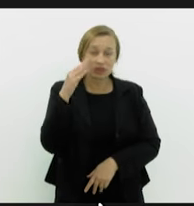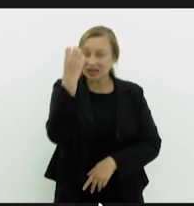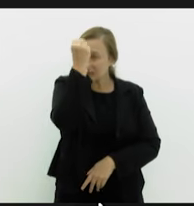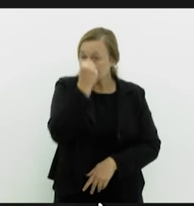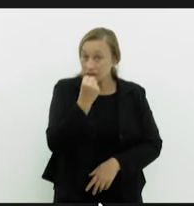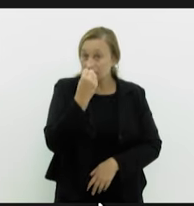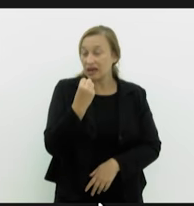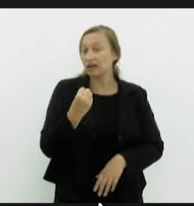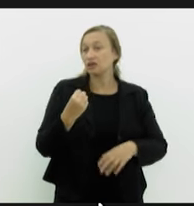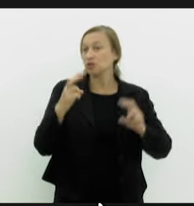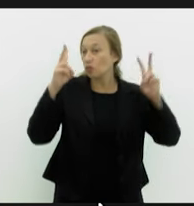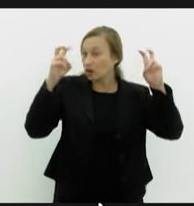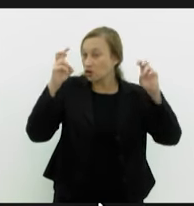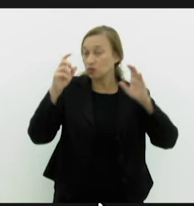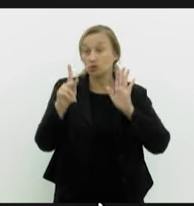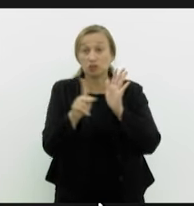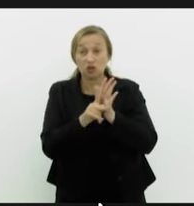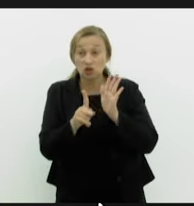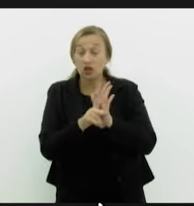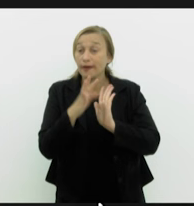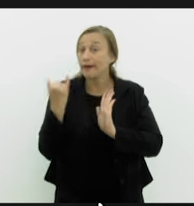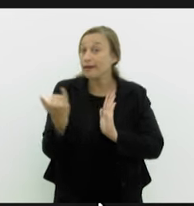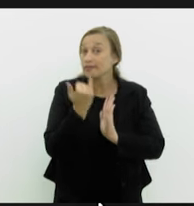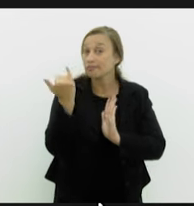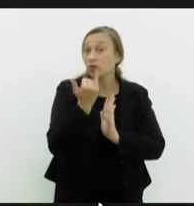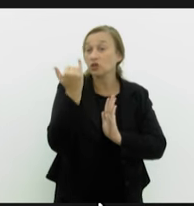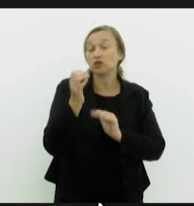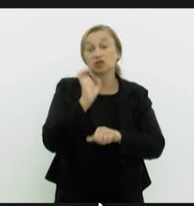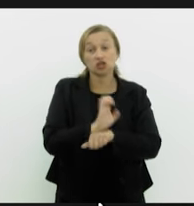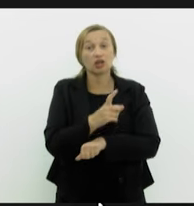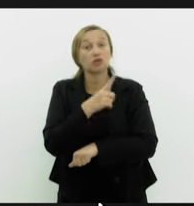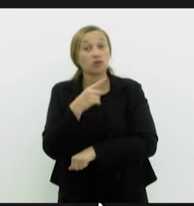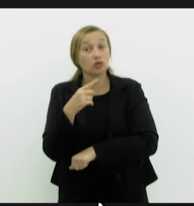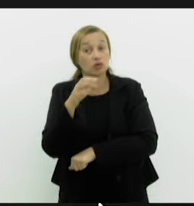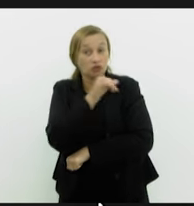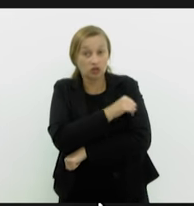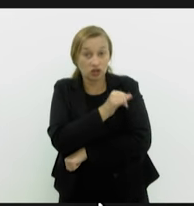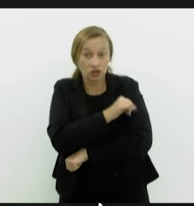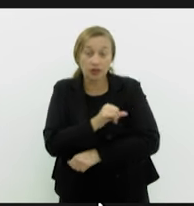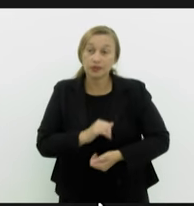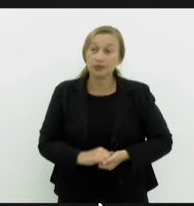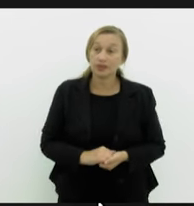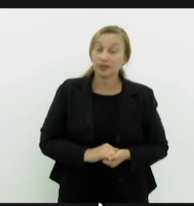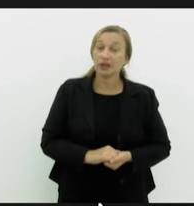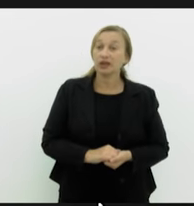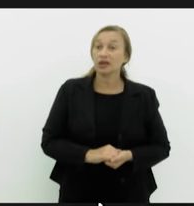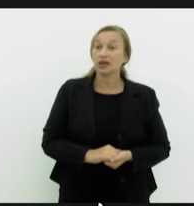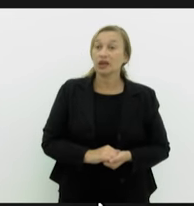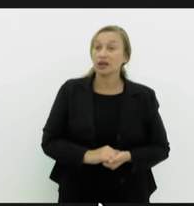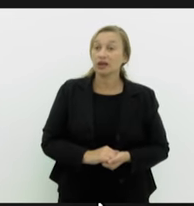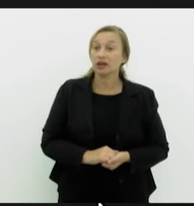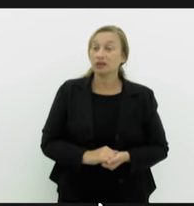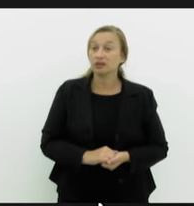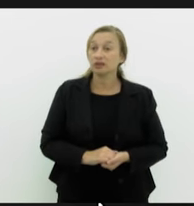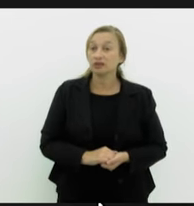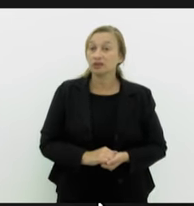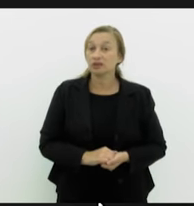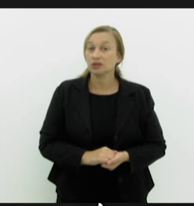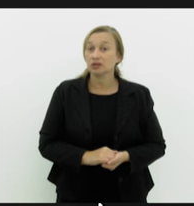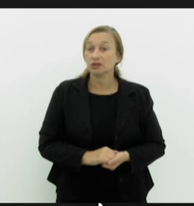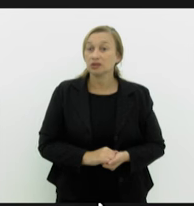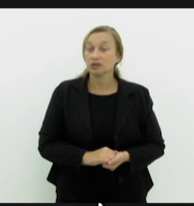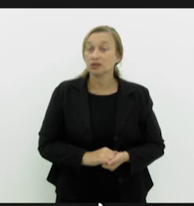da discussão desse projeto, que é muito importante para o nosso Estado do Rio de Janeiro, inclusive acatando, né,